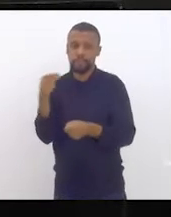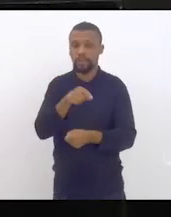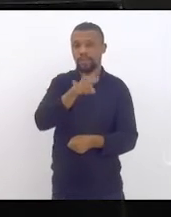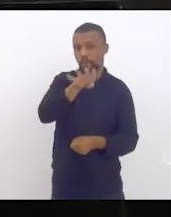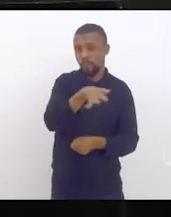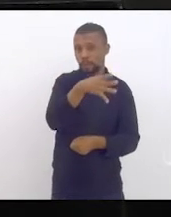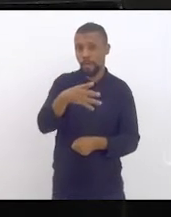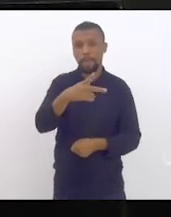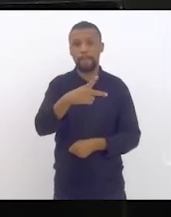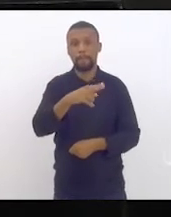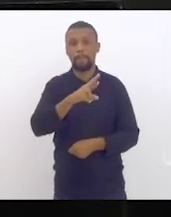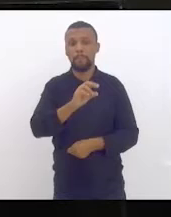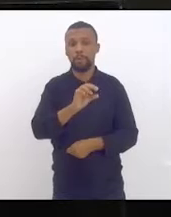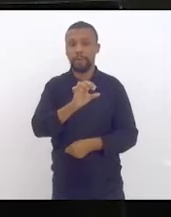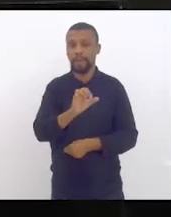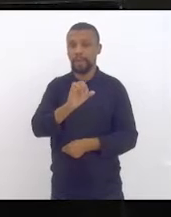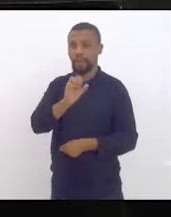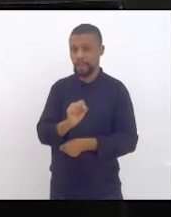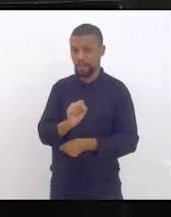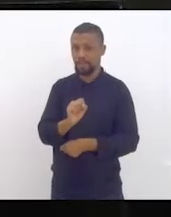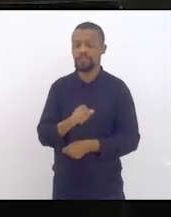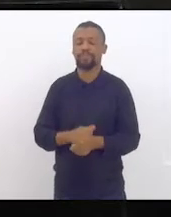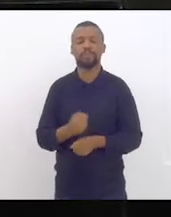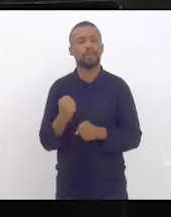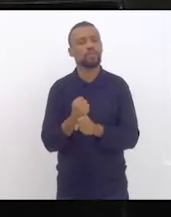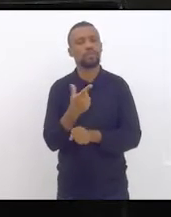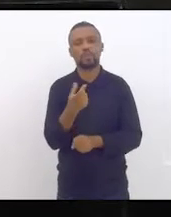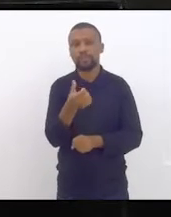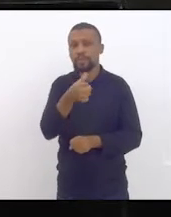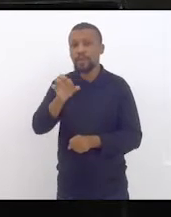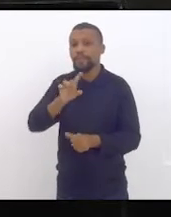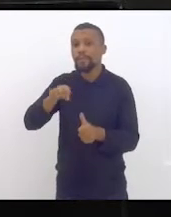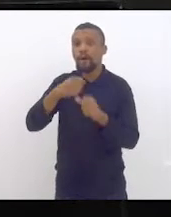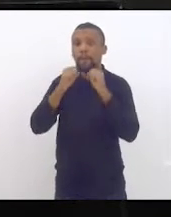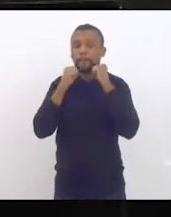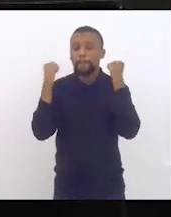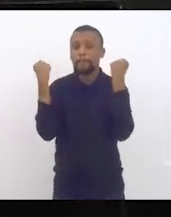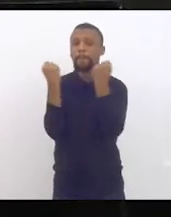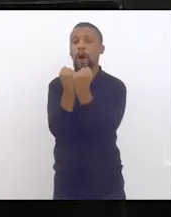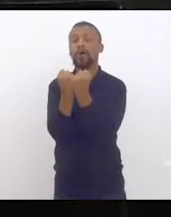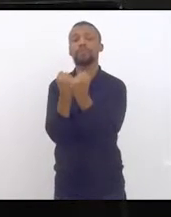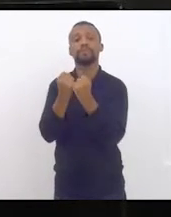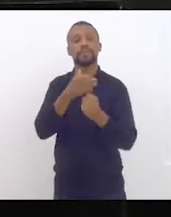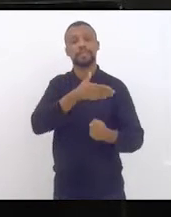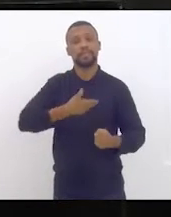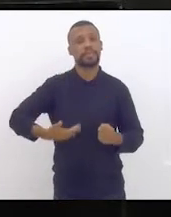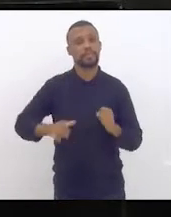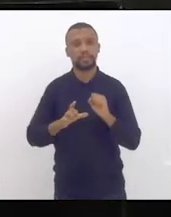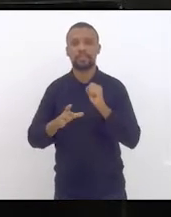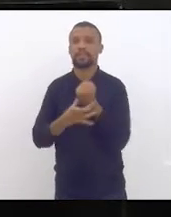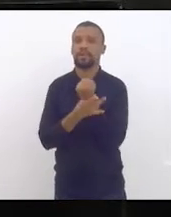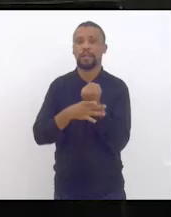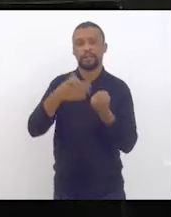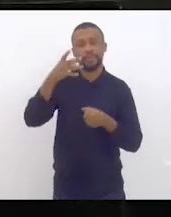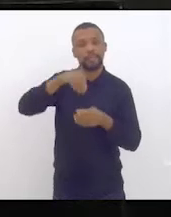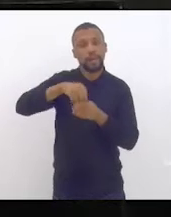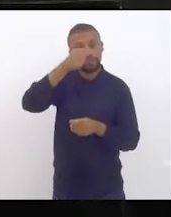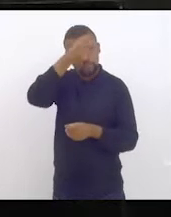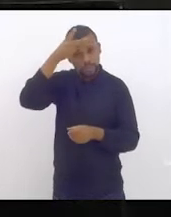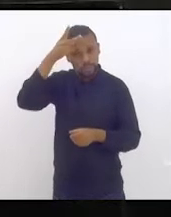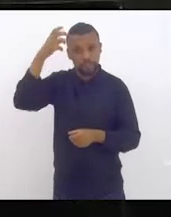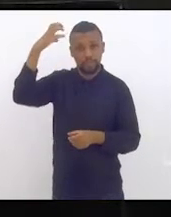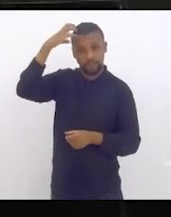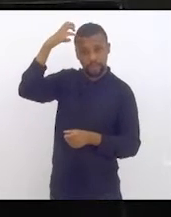em 2019 foi realizado o 1º Simpósio de segurança pública no município de Angra dos Reis